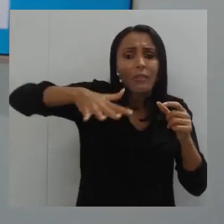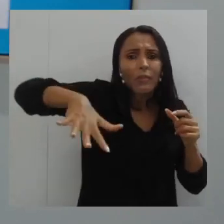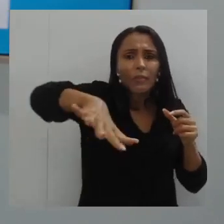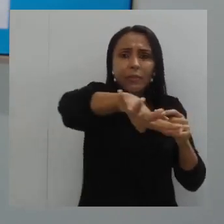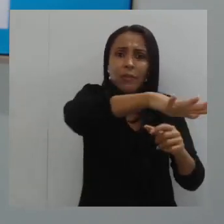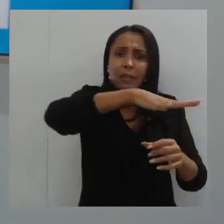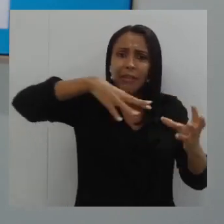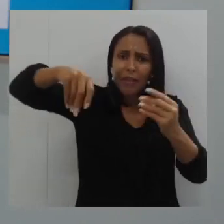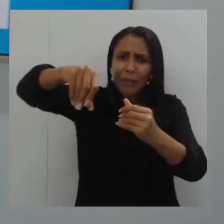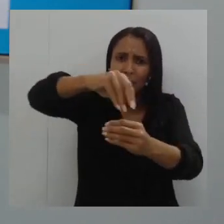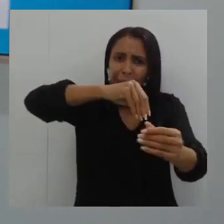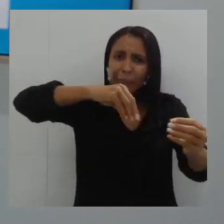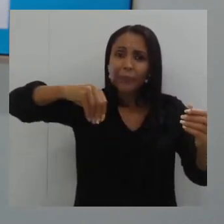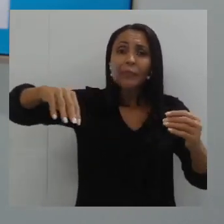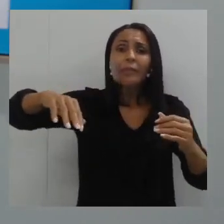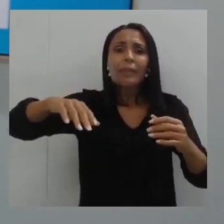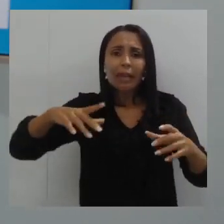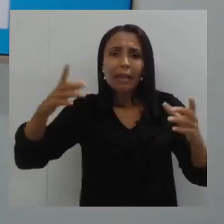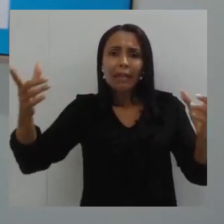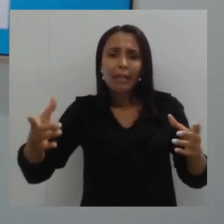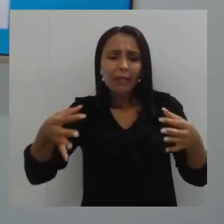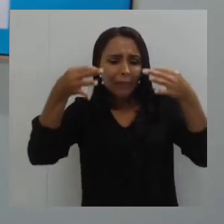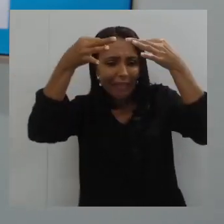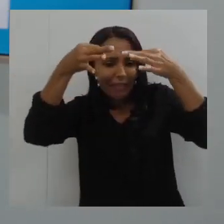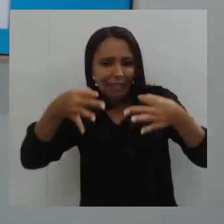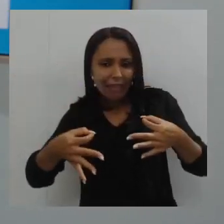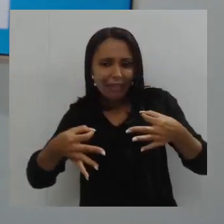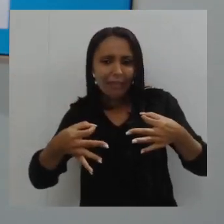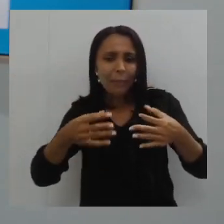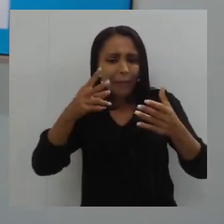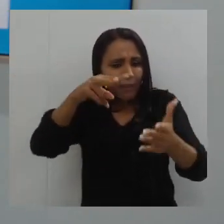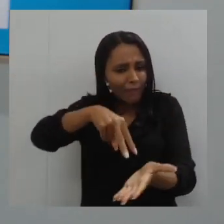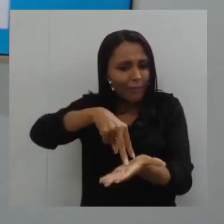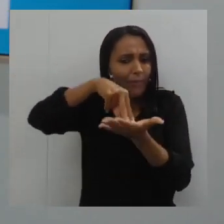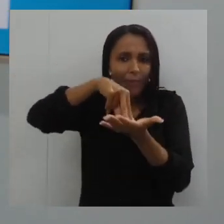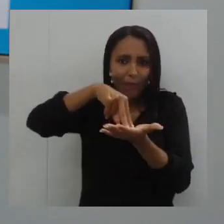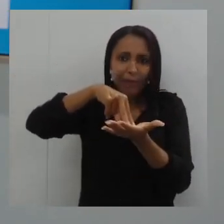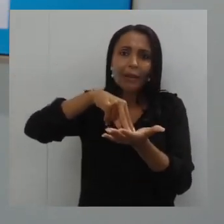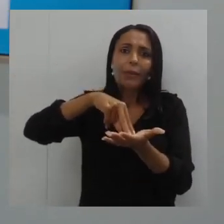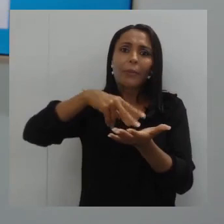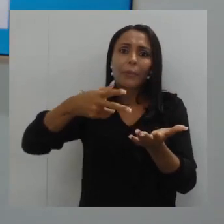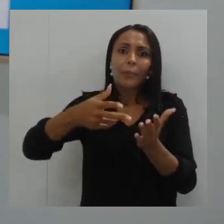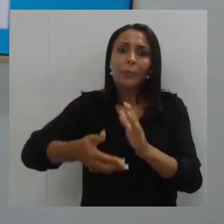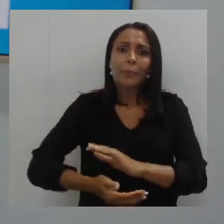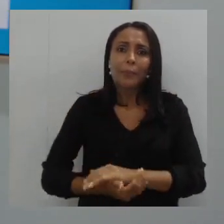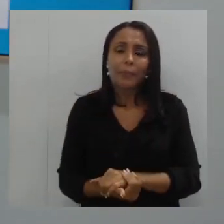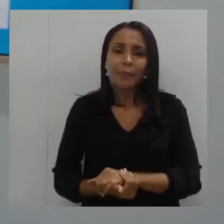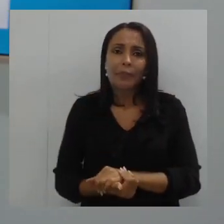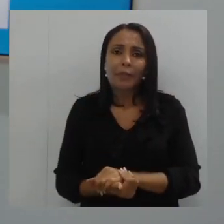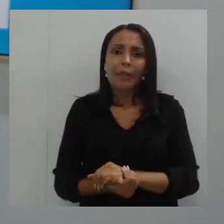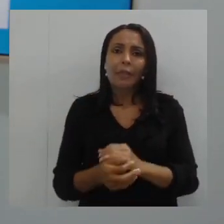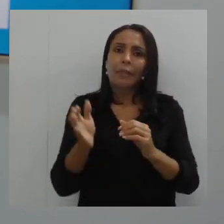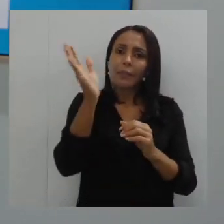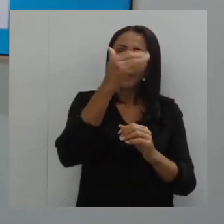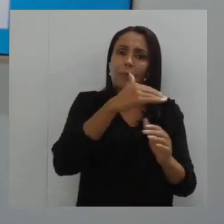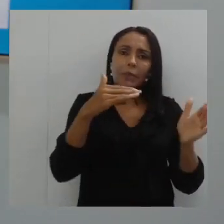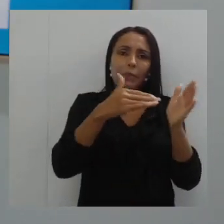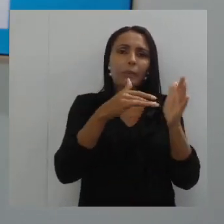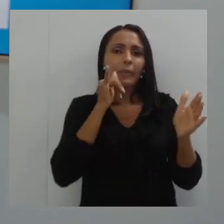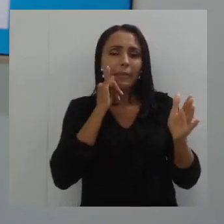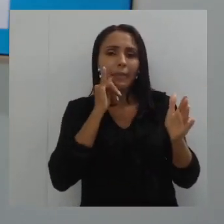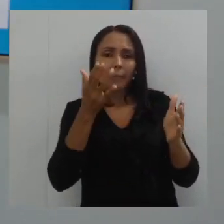conseguem saber exatamente o local onde eles planejaram a fazer determinada coisa. Então vamos ver o nosso último para a gente